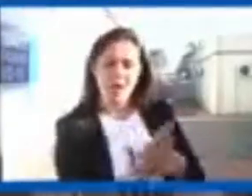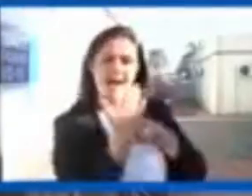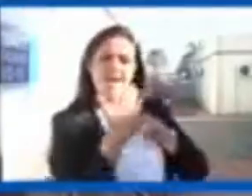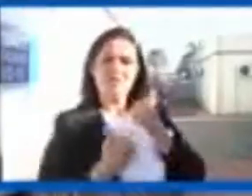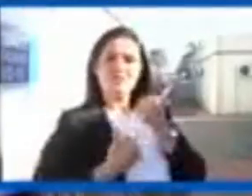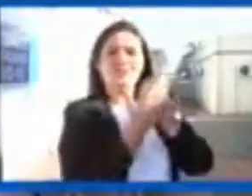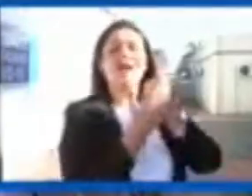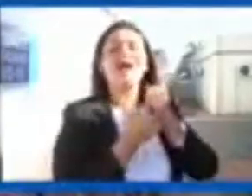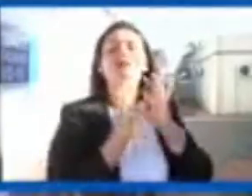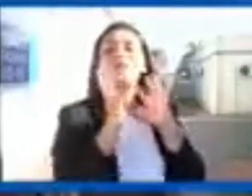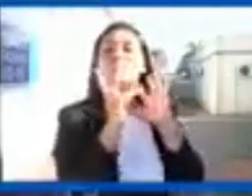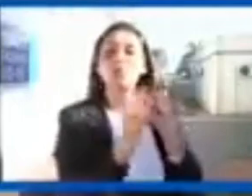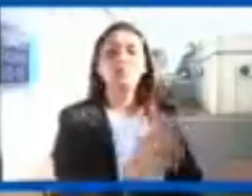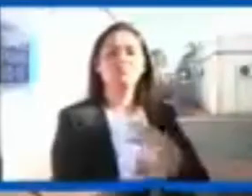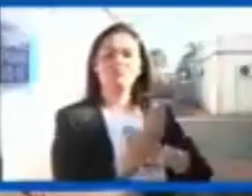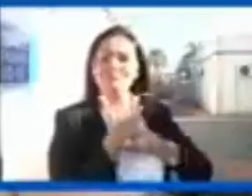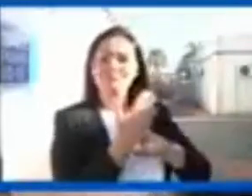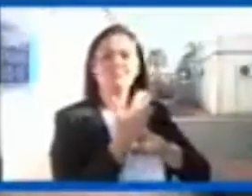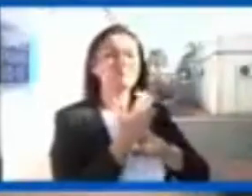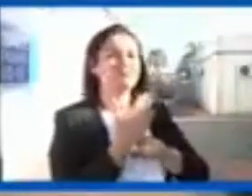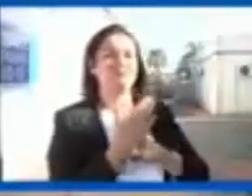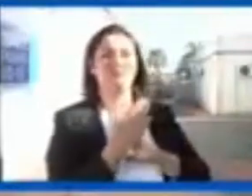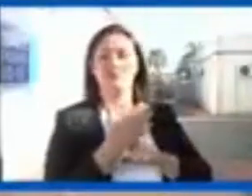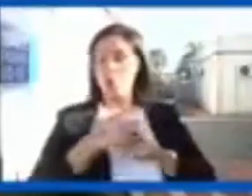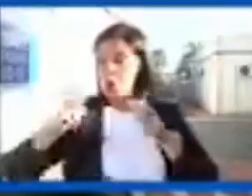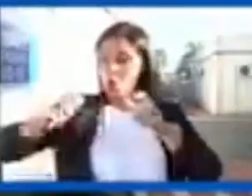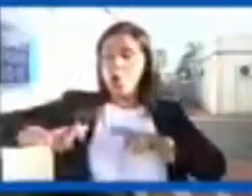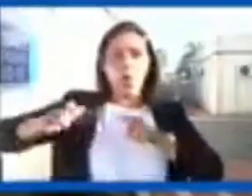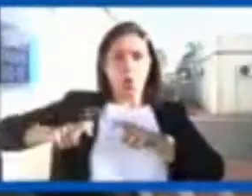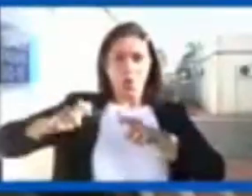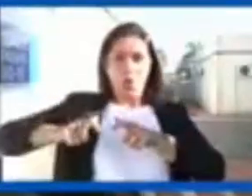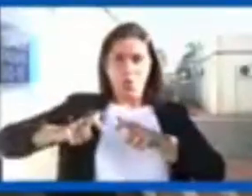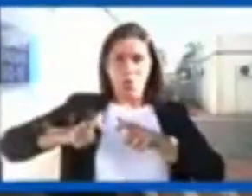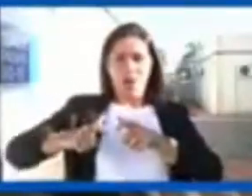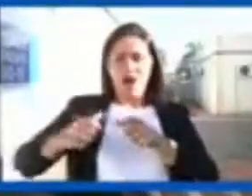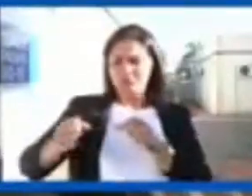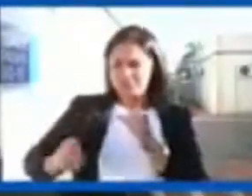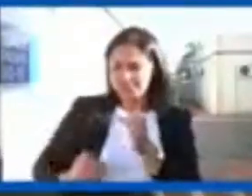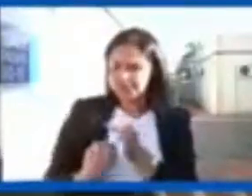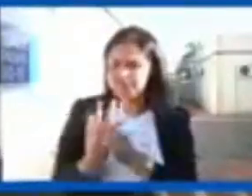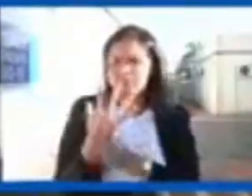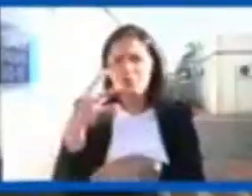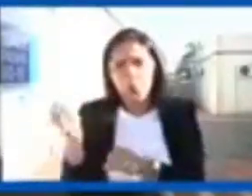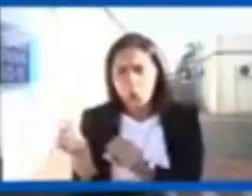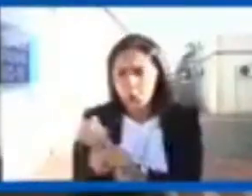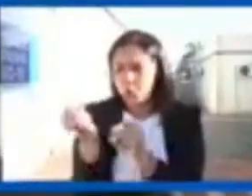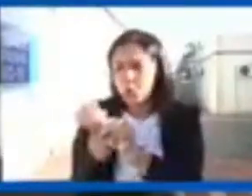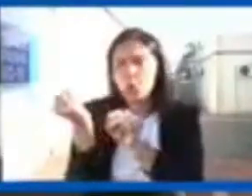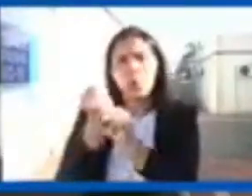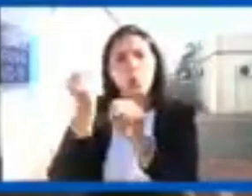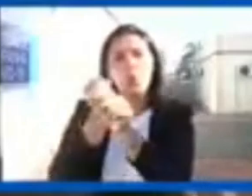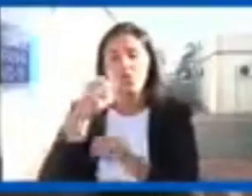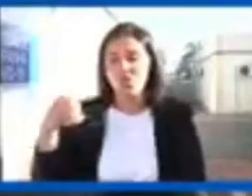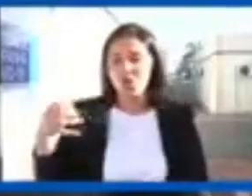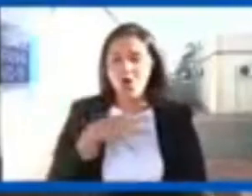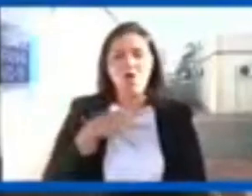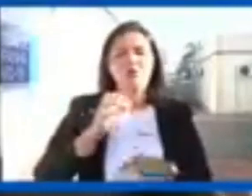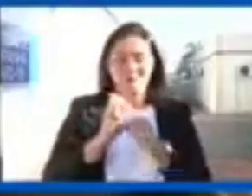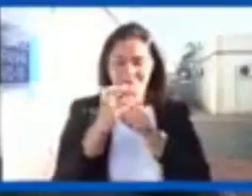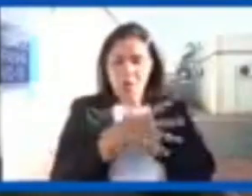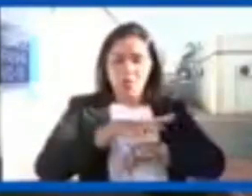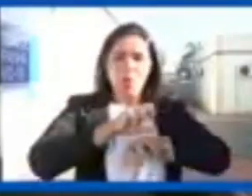sentido nos favorecendo com o espaço de construção a unidade de saúde